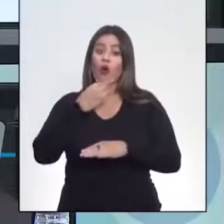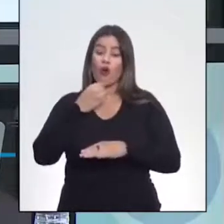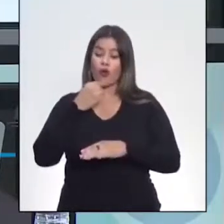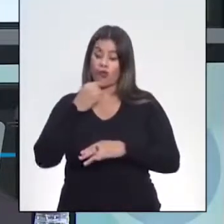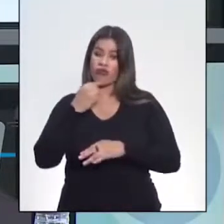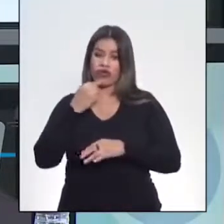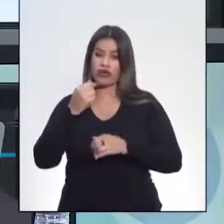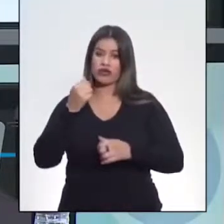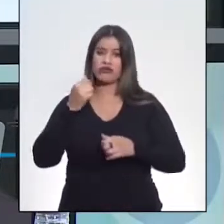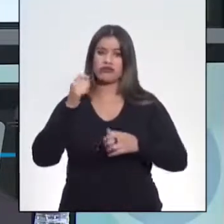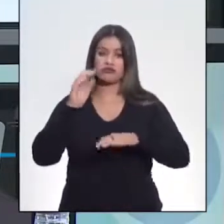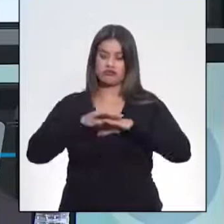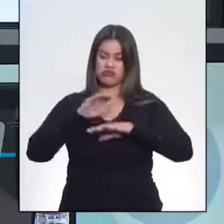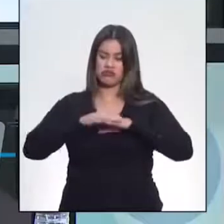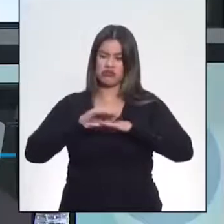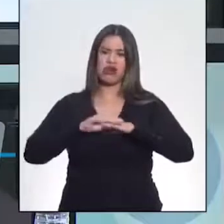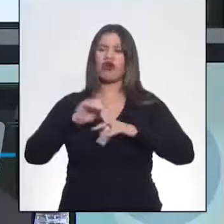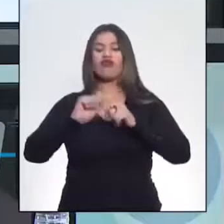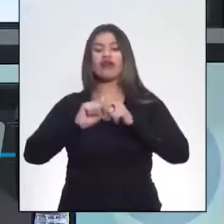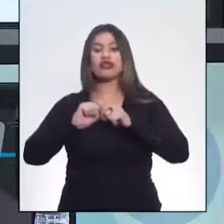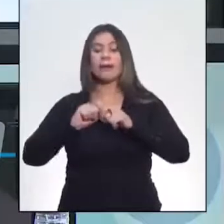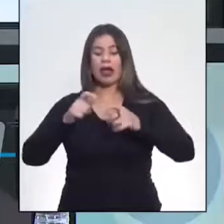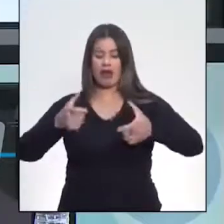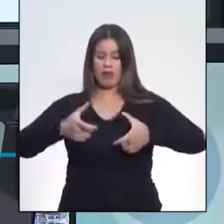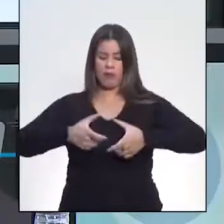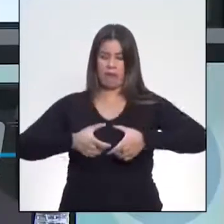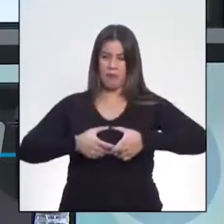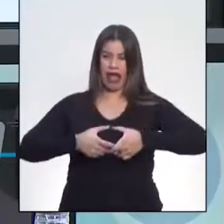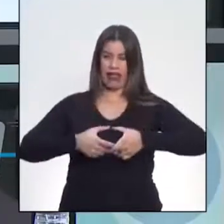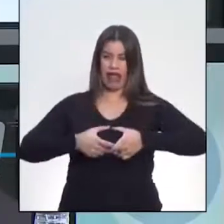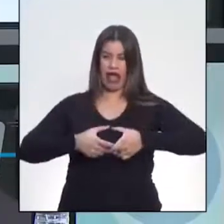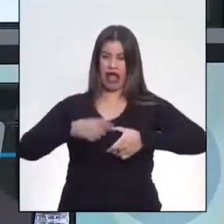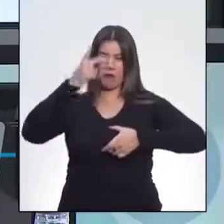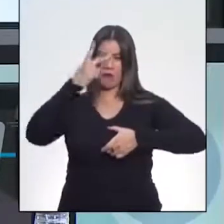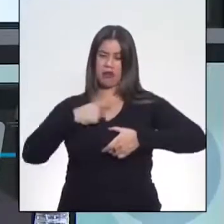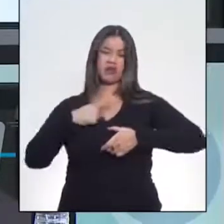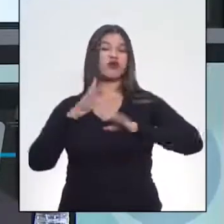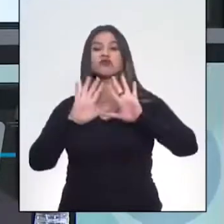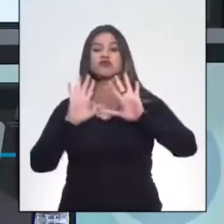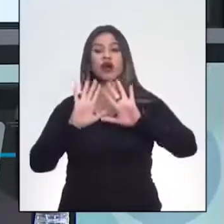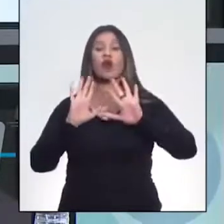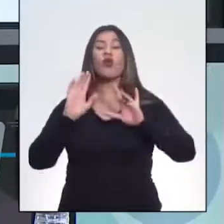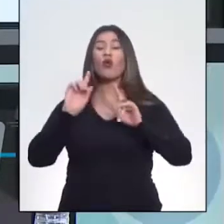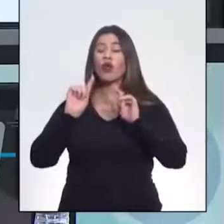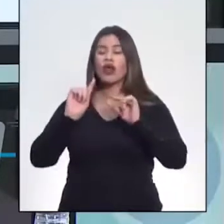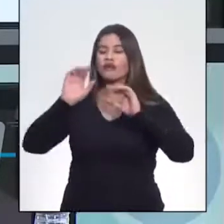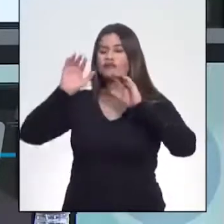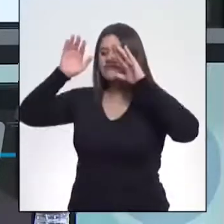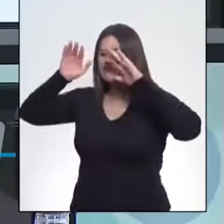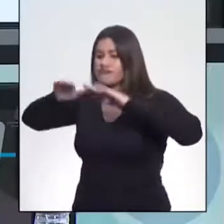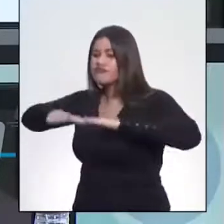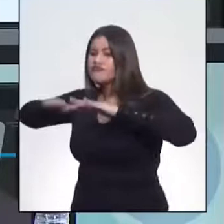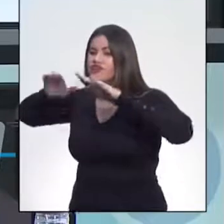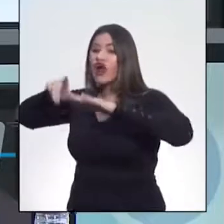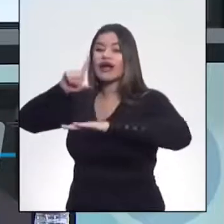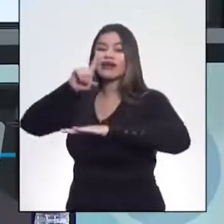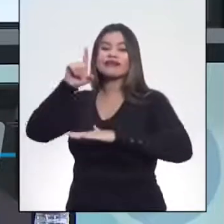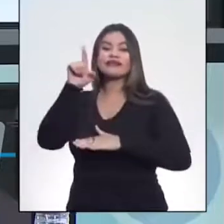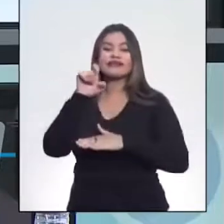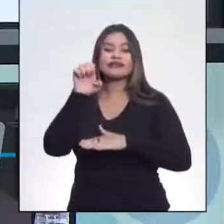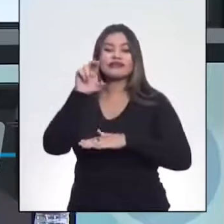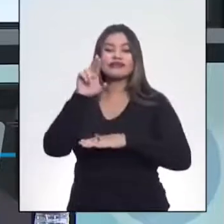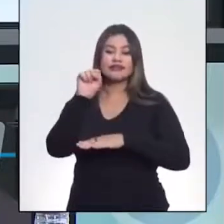rapaz para eles para ganhar uma medalha para eles eles participavam daqueles jogos em homenagem a Zeus ao Deus